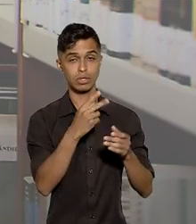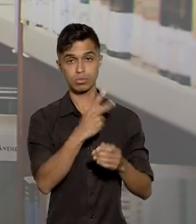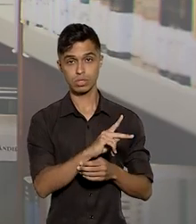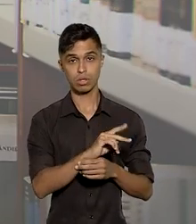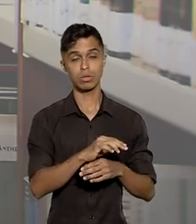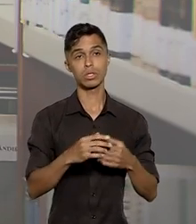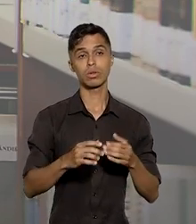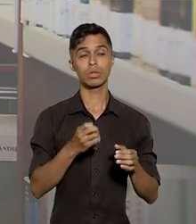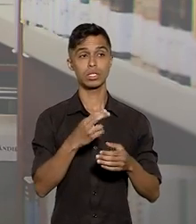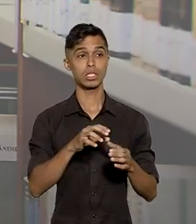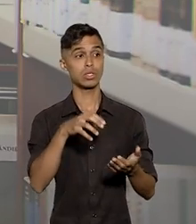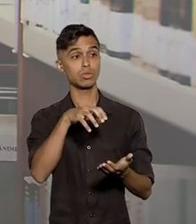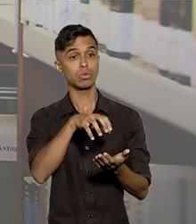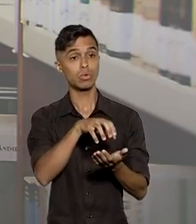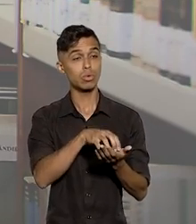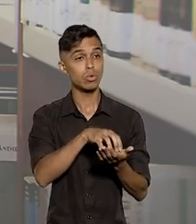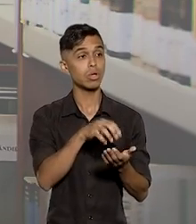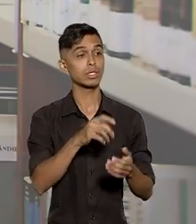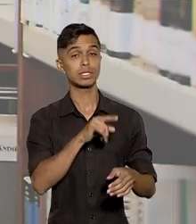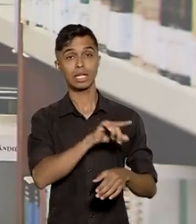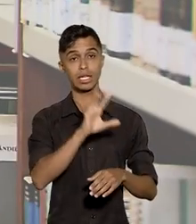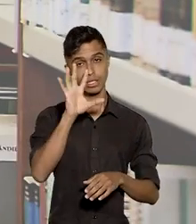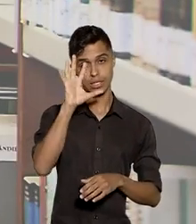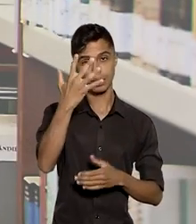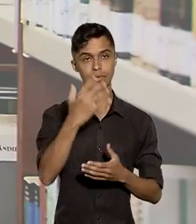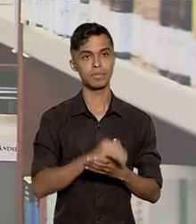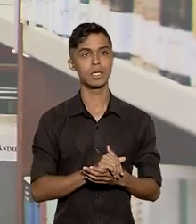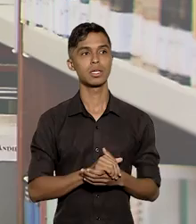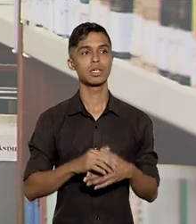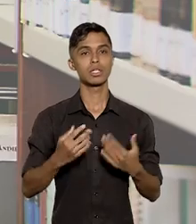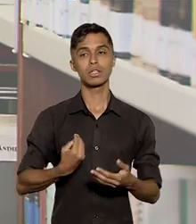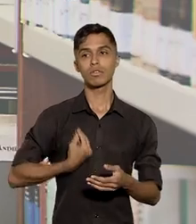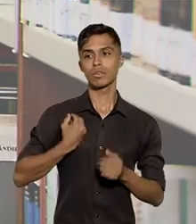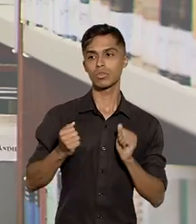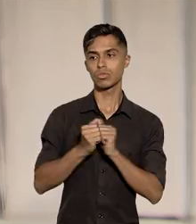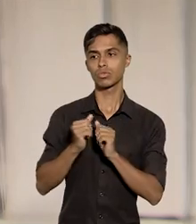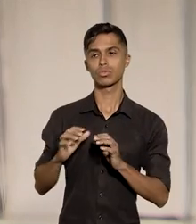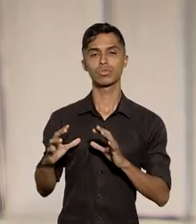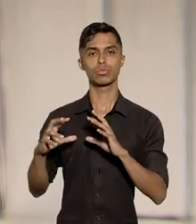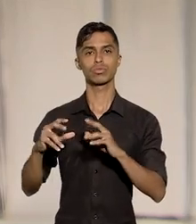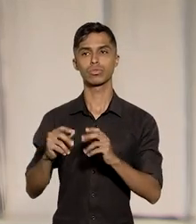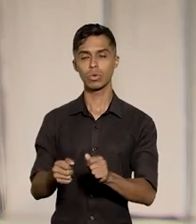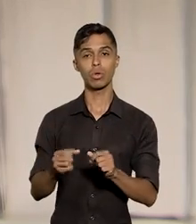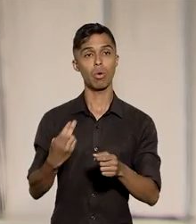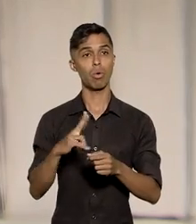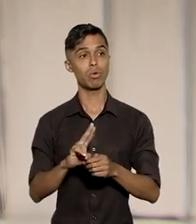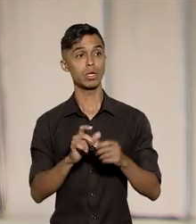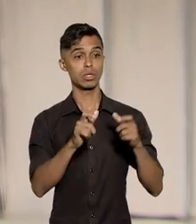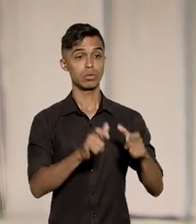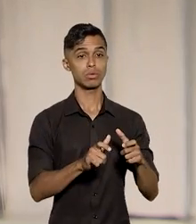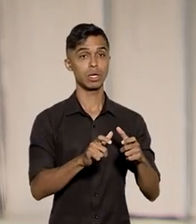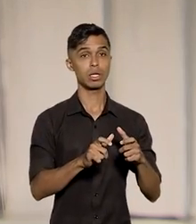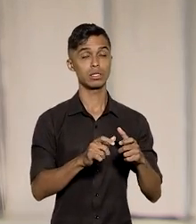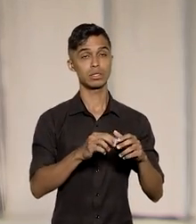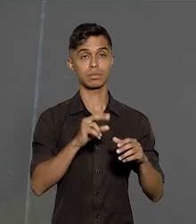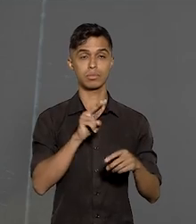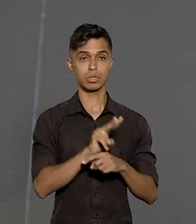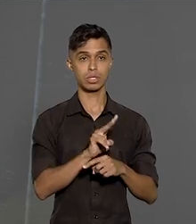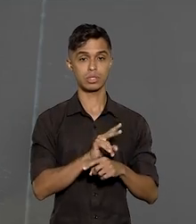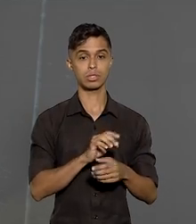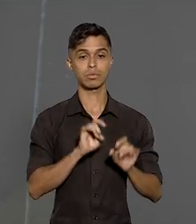unidade escolhida, preferência pela detenção no convívio geral ou em alas ou celas